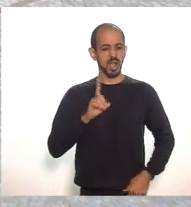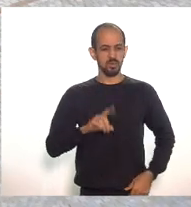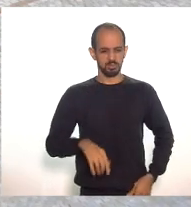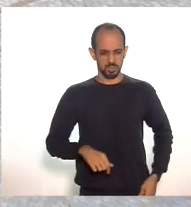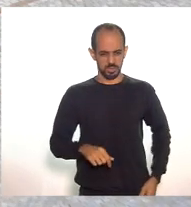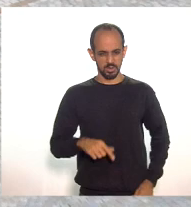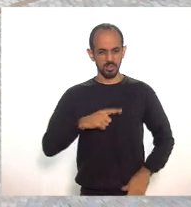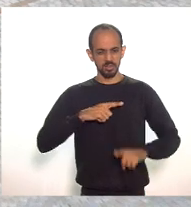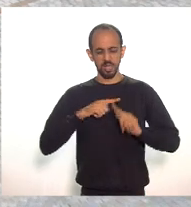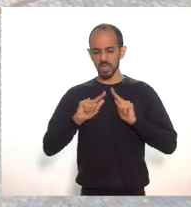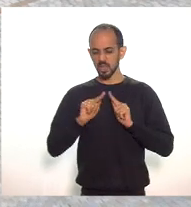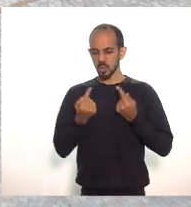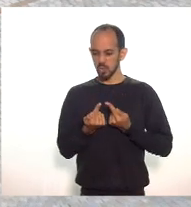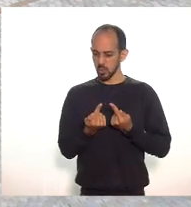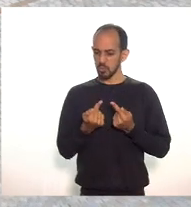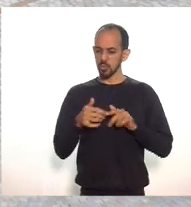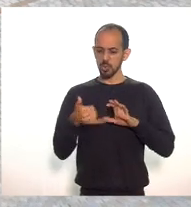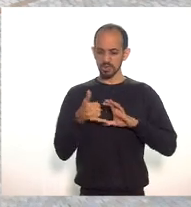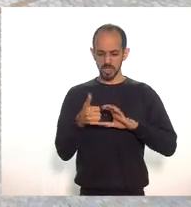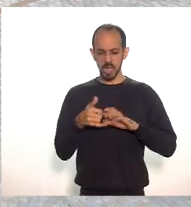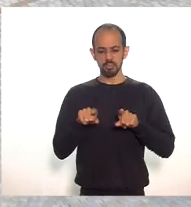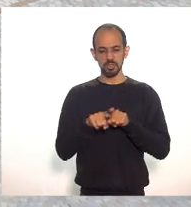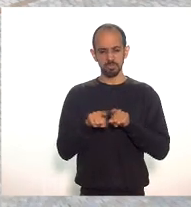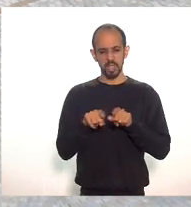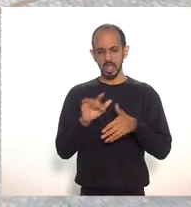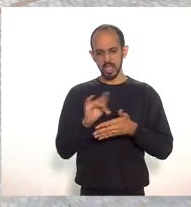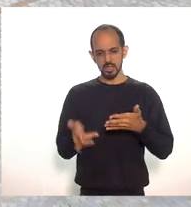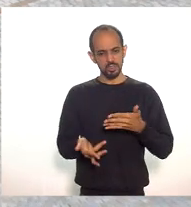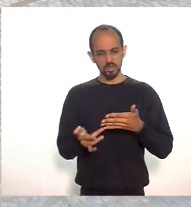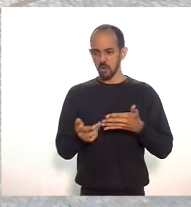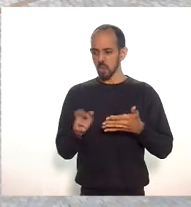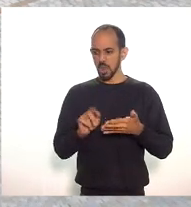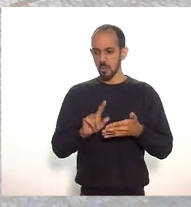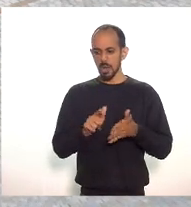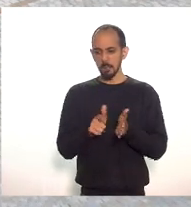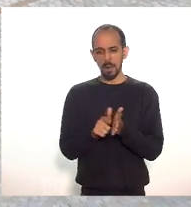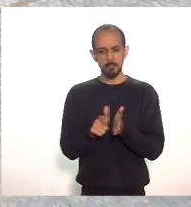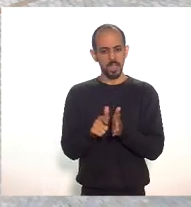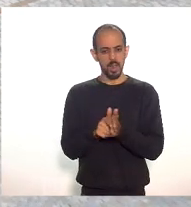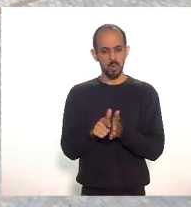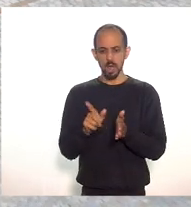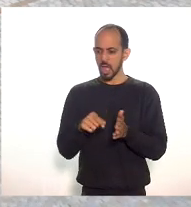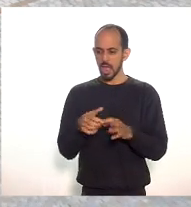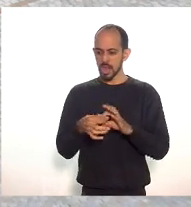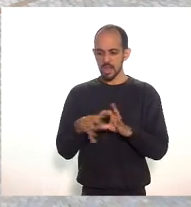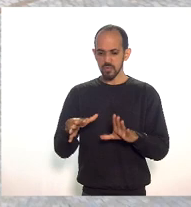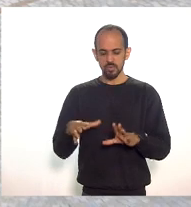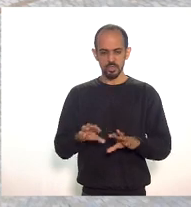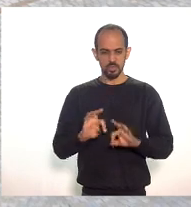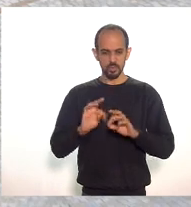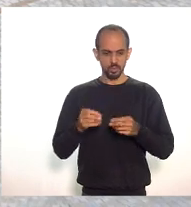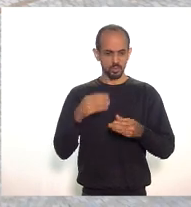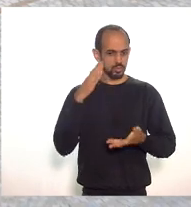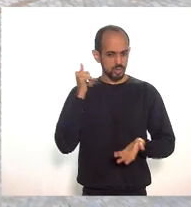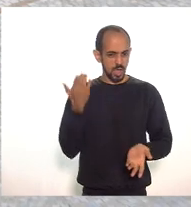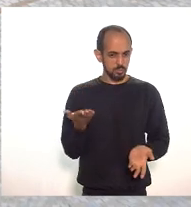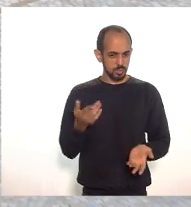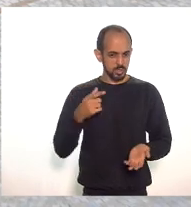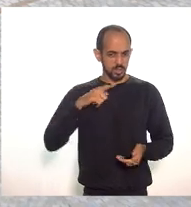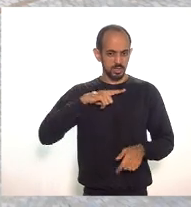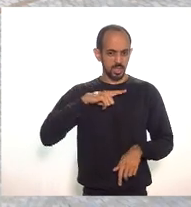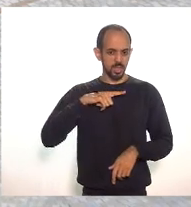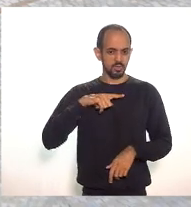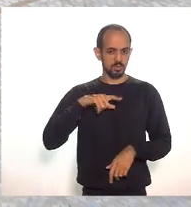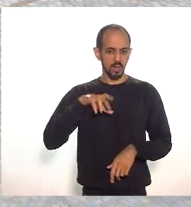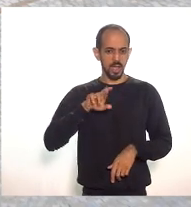por rede social não tem mais papelzinho para comprar não é é aberto e teve uma festa rave